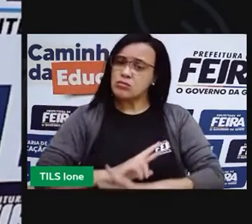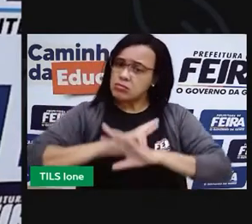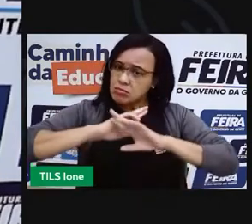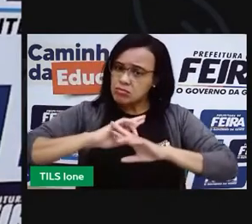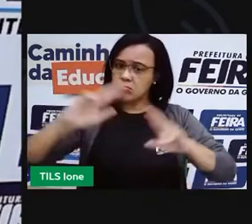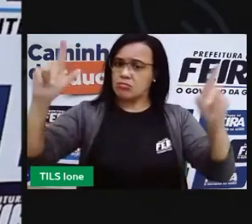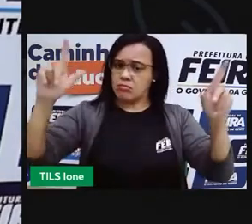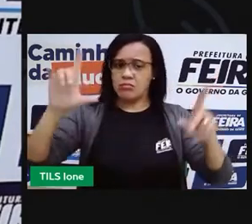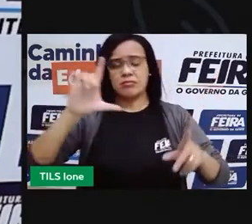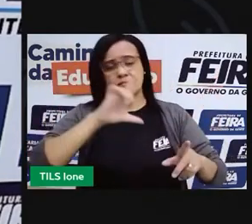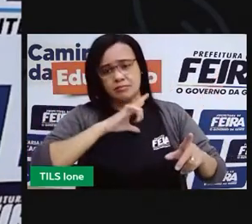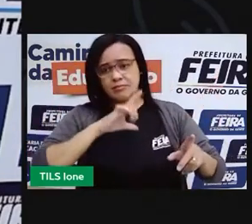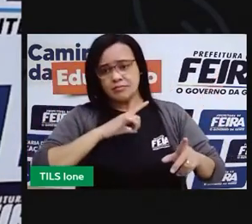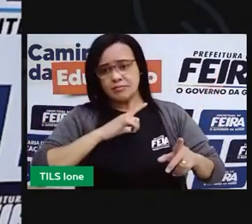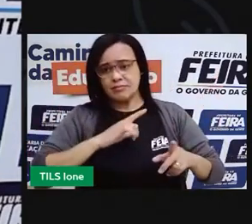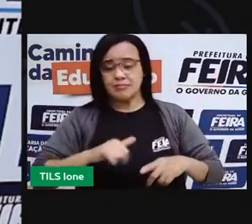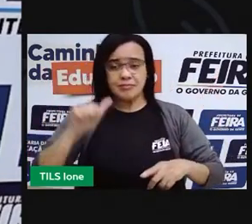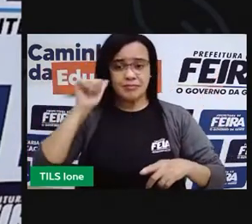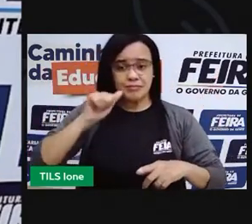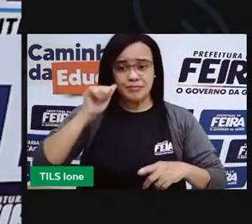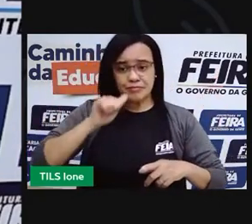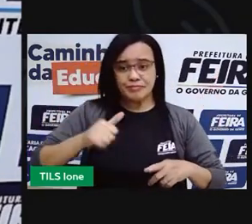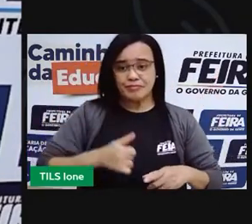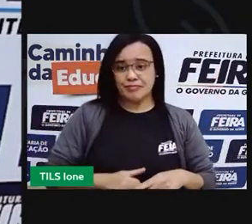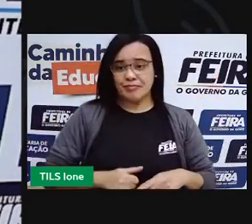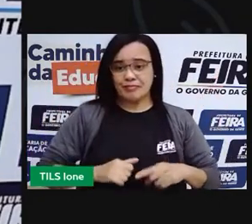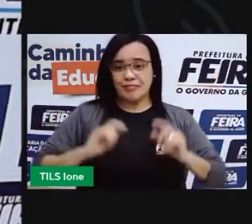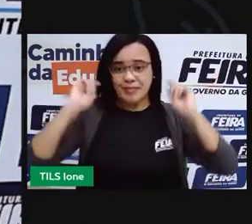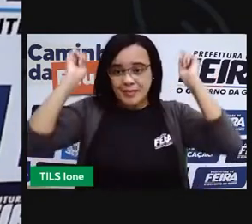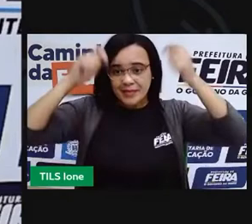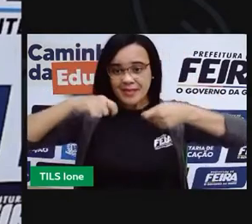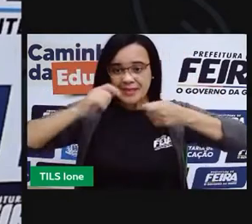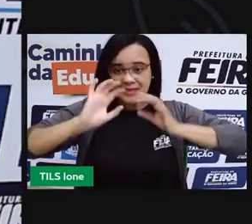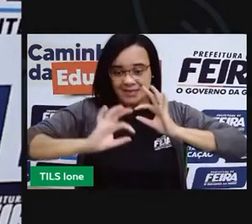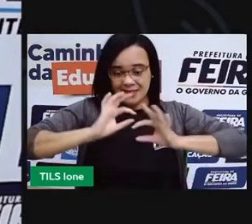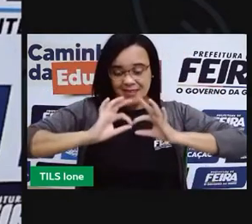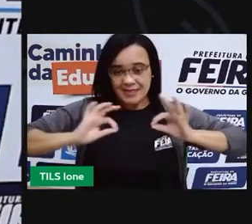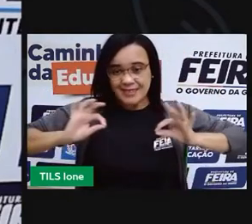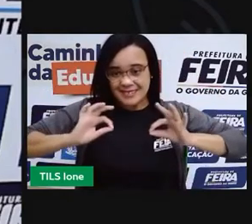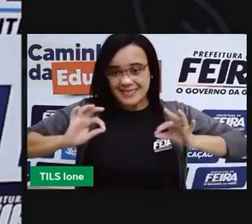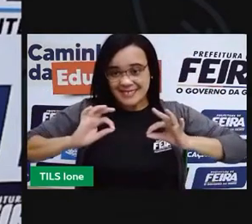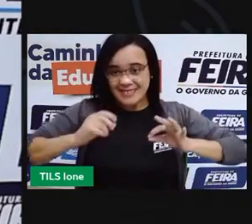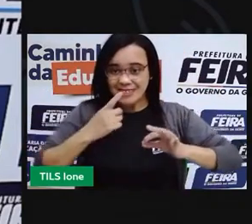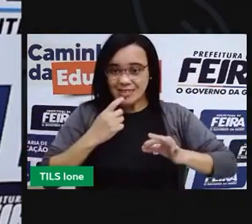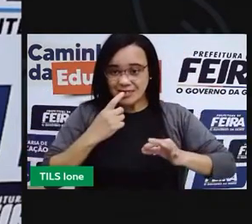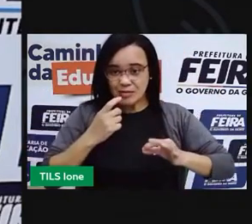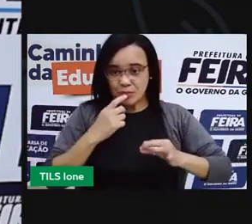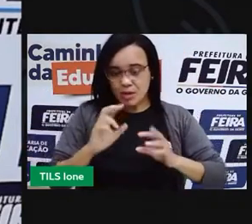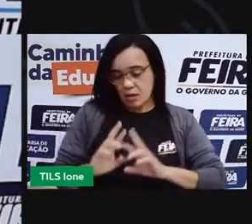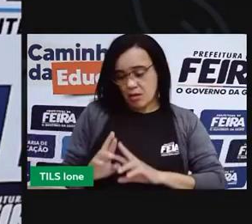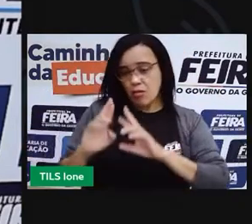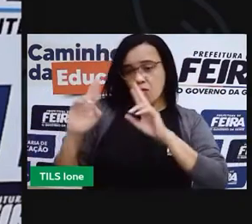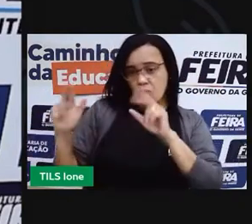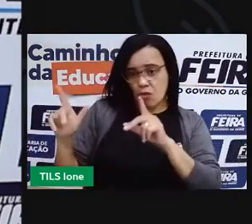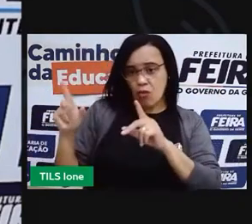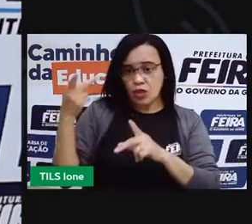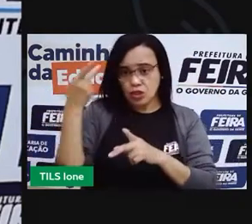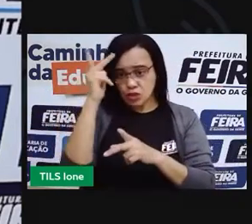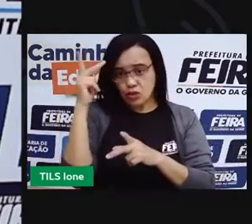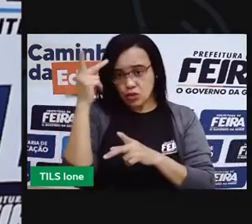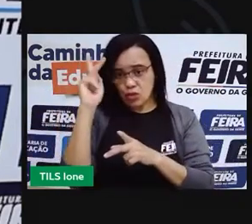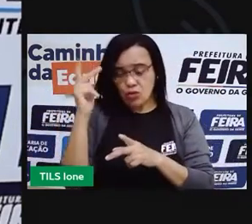A Chapeuzinho Vermelho está em um conto infantil e o Saci Pererê